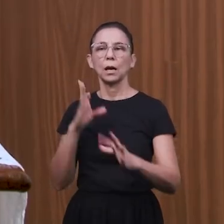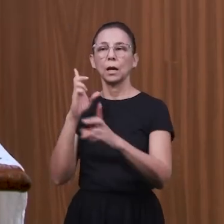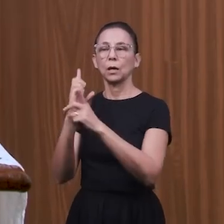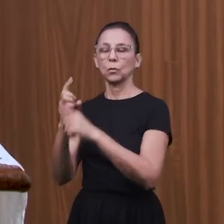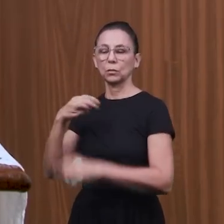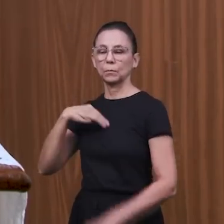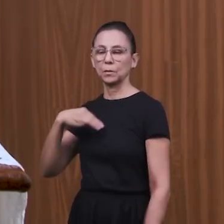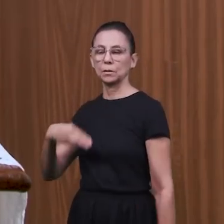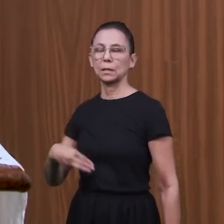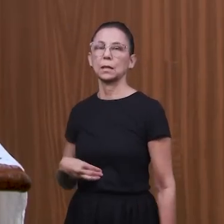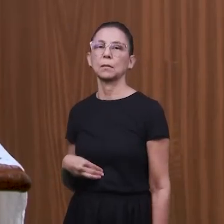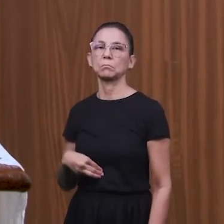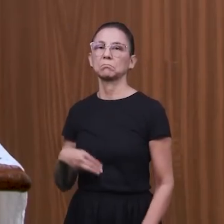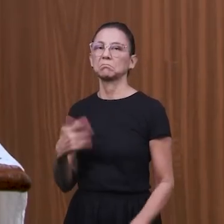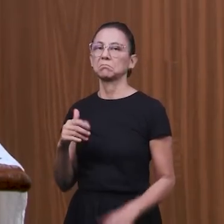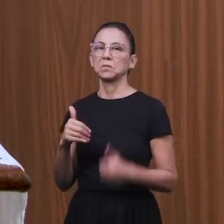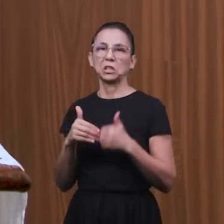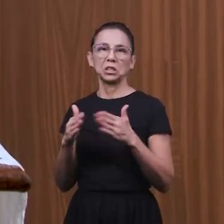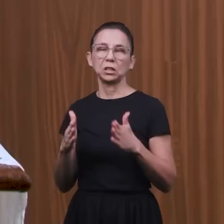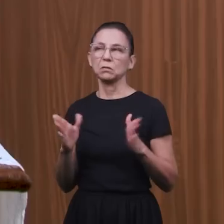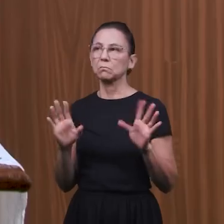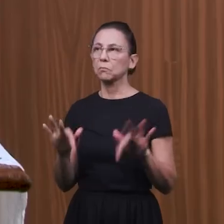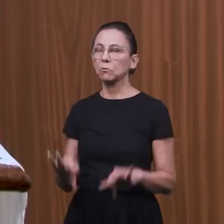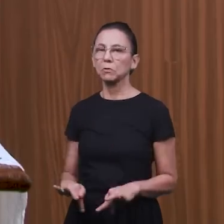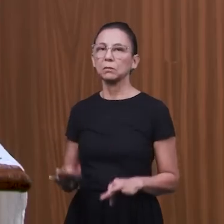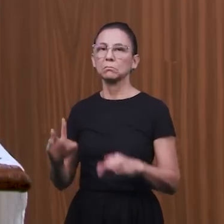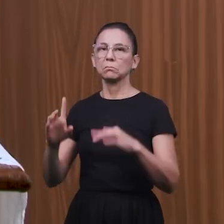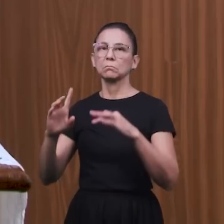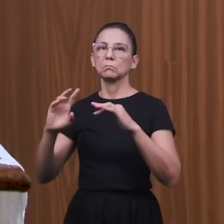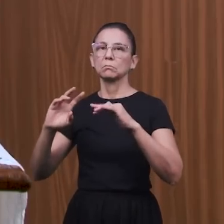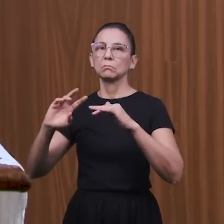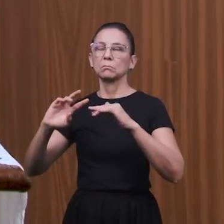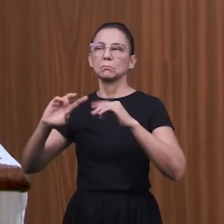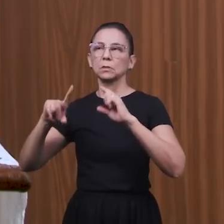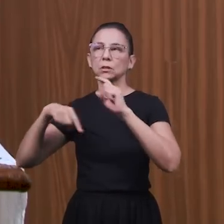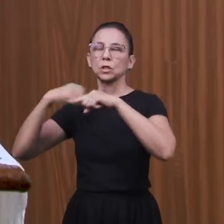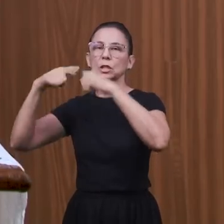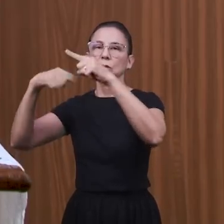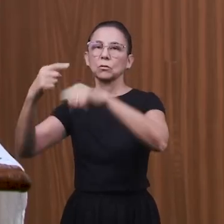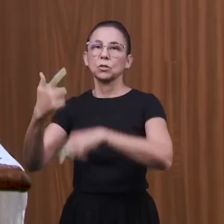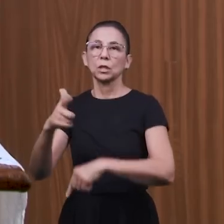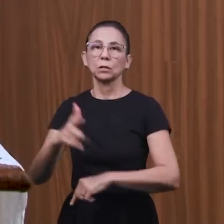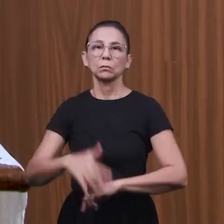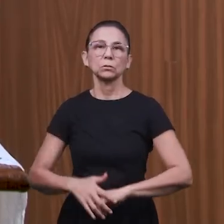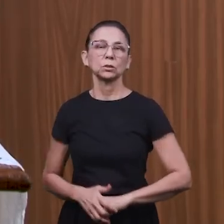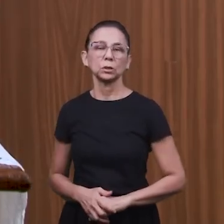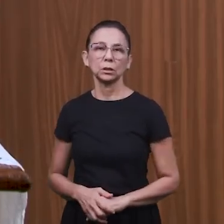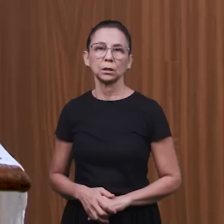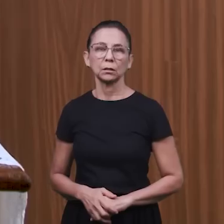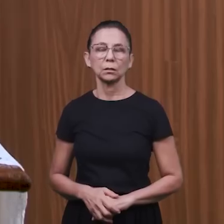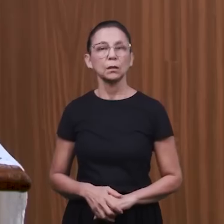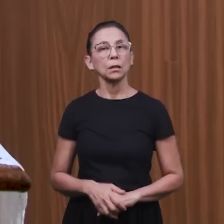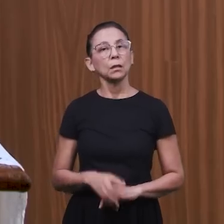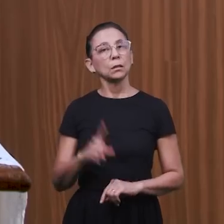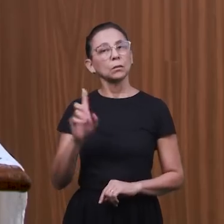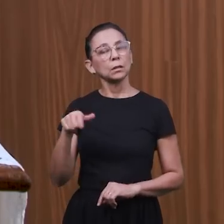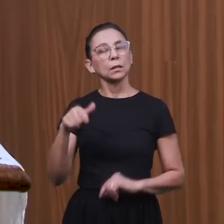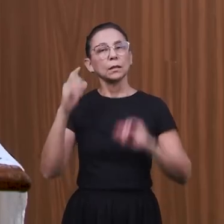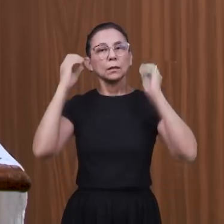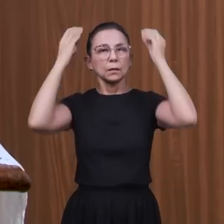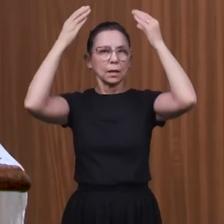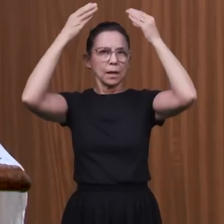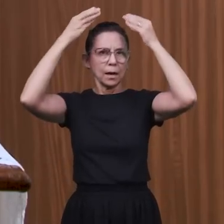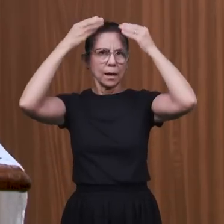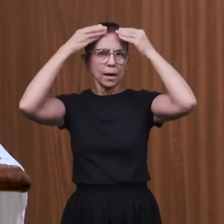fim, não tinha genealogia. Ele era rei de Salém, ou seja, rei da